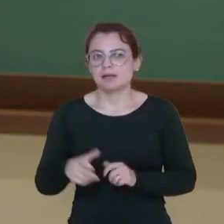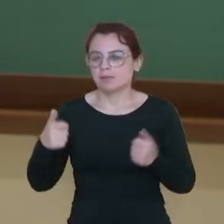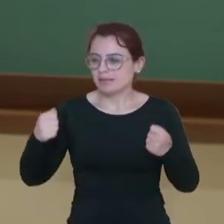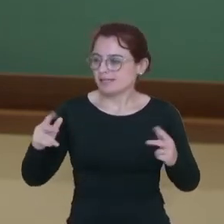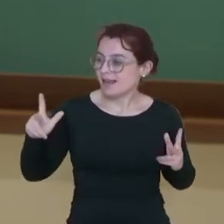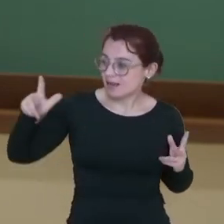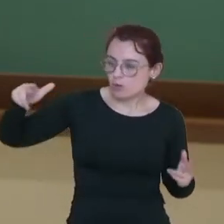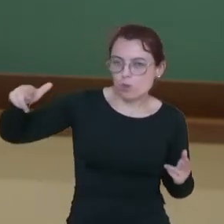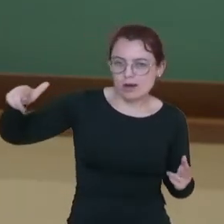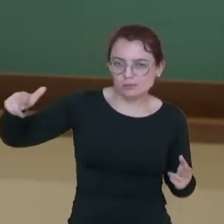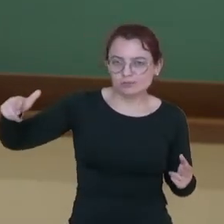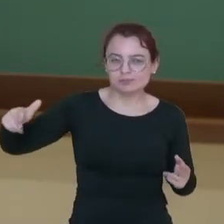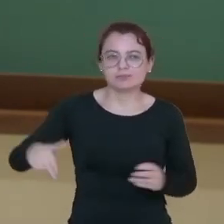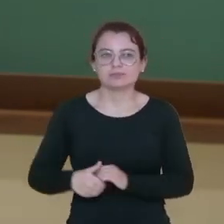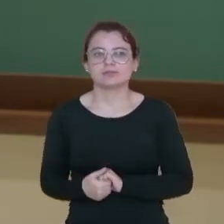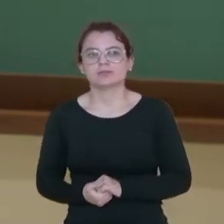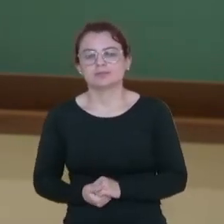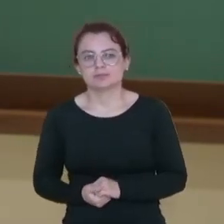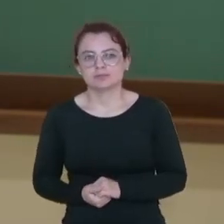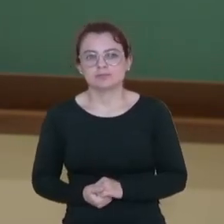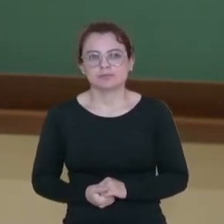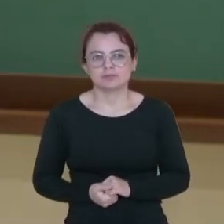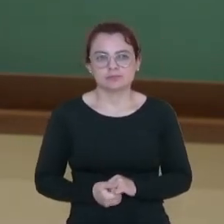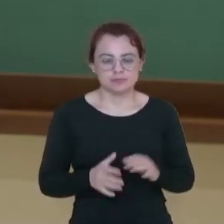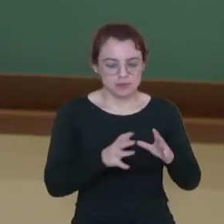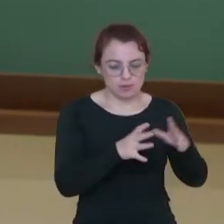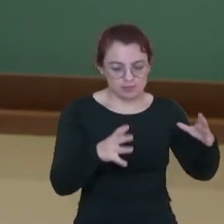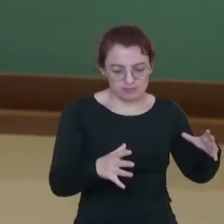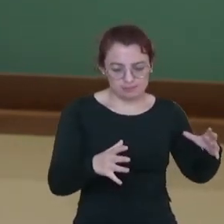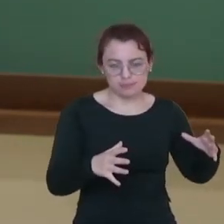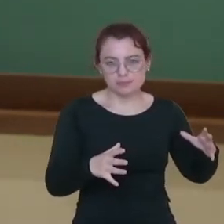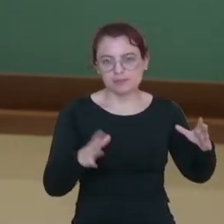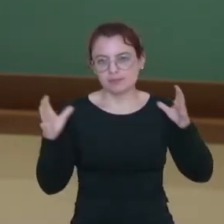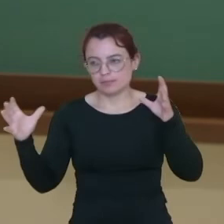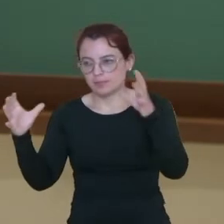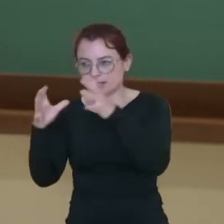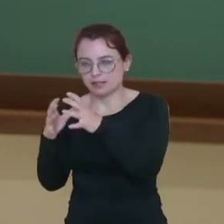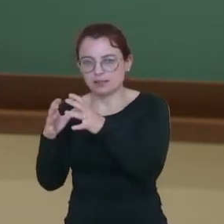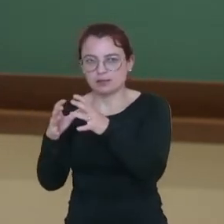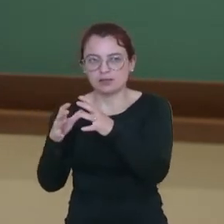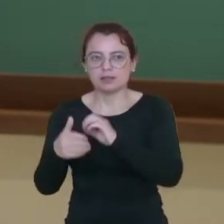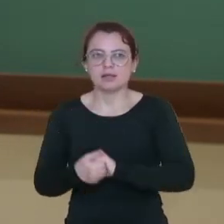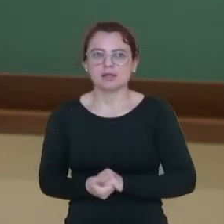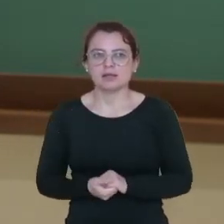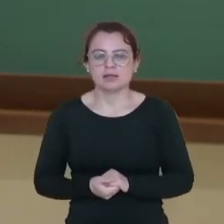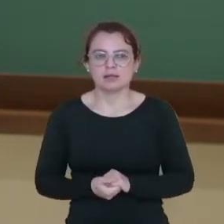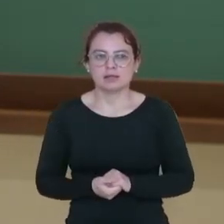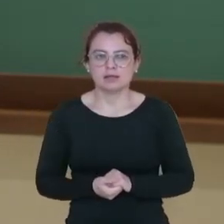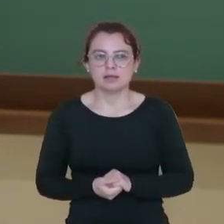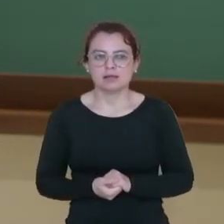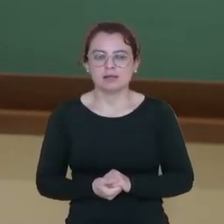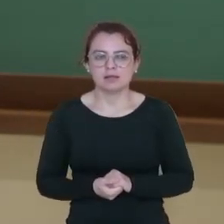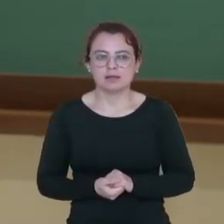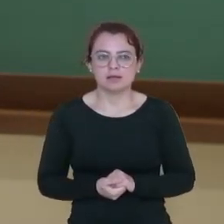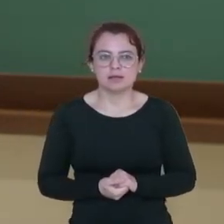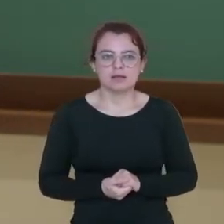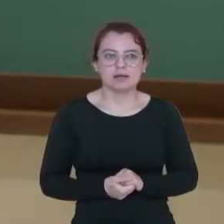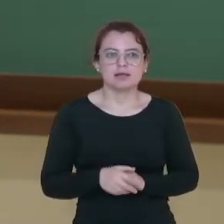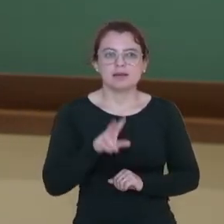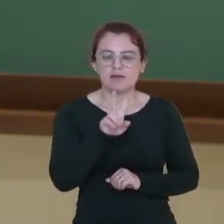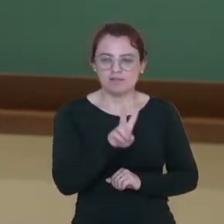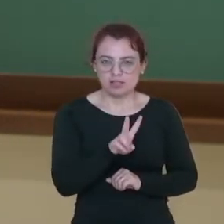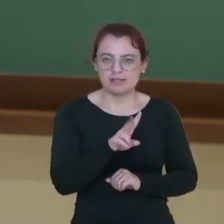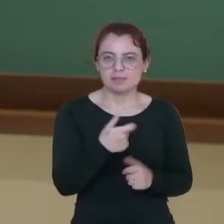nas duas partes? Então você tem uma área grande, uma área pequena. Obviamente, para compensar onde a área é grande, a velocidade tem que